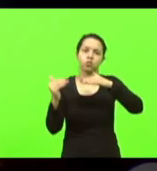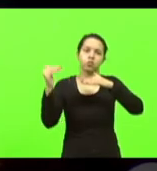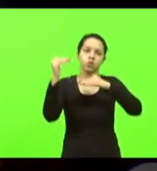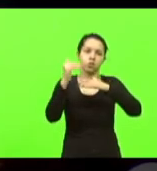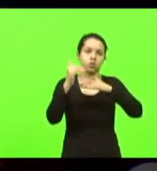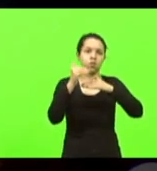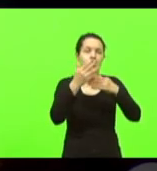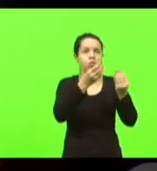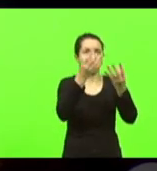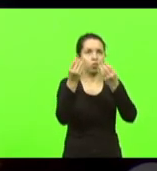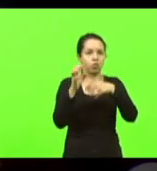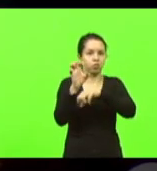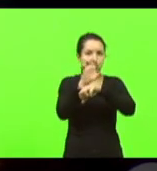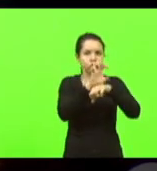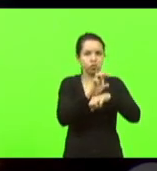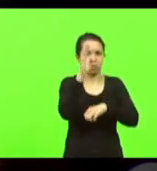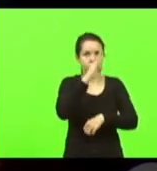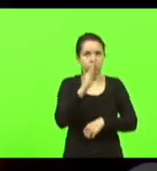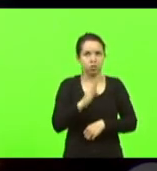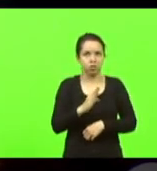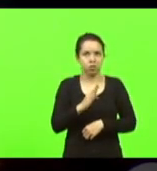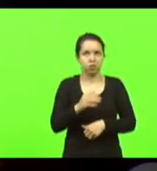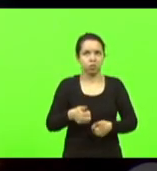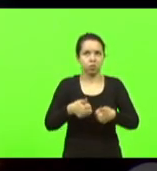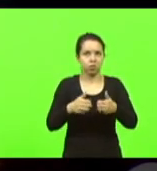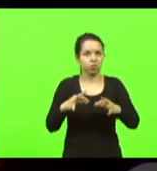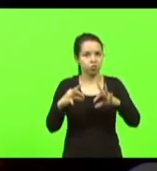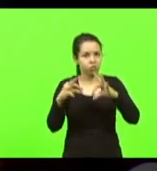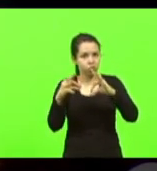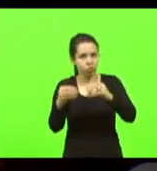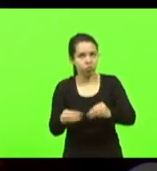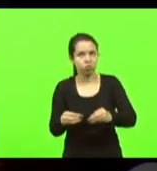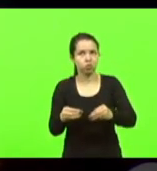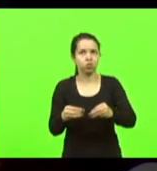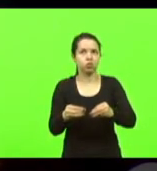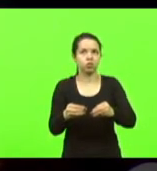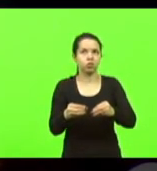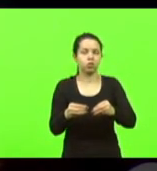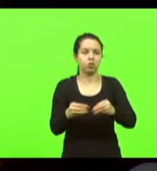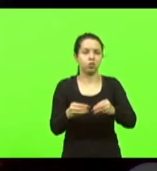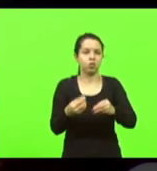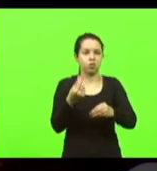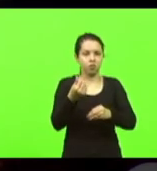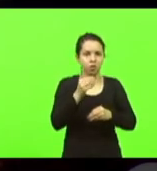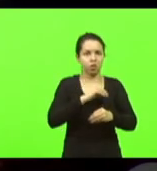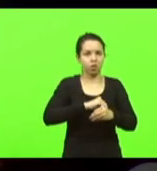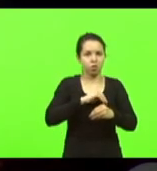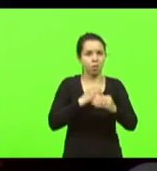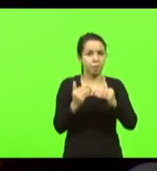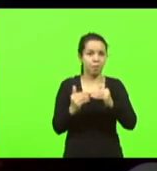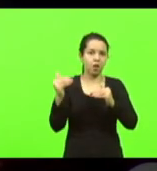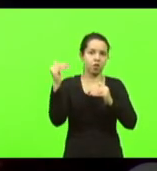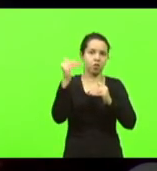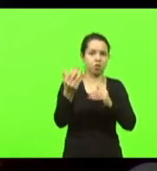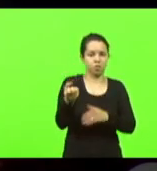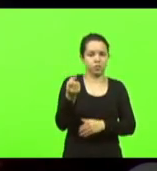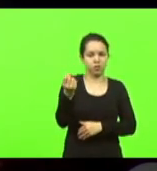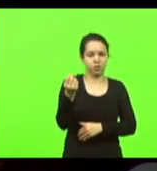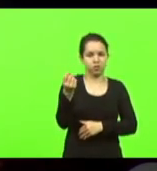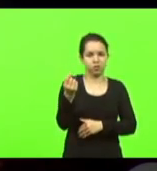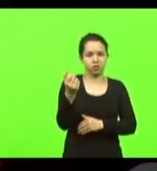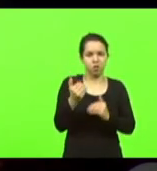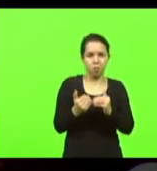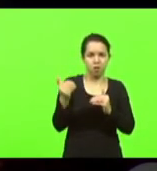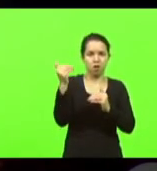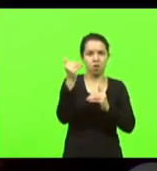claro que o ideal era todo mundo pudesse ter um valor ainda maior é uma atenção ainda maior uma